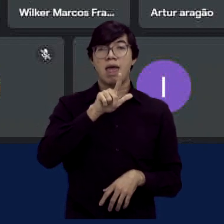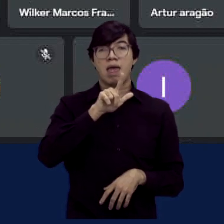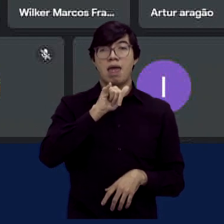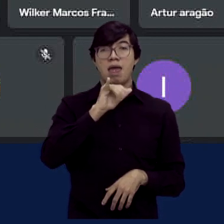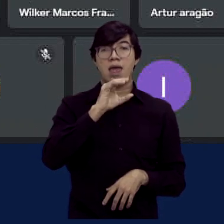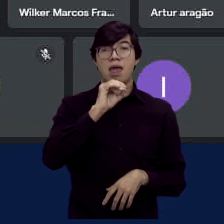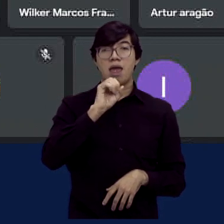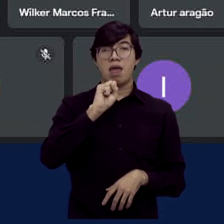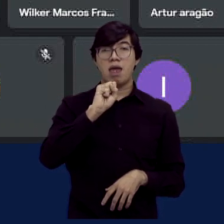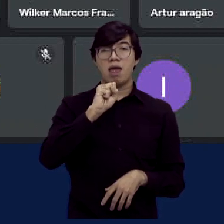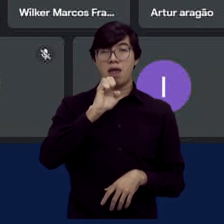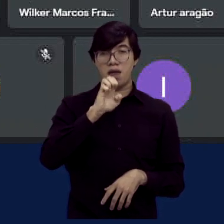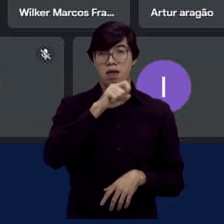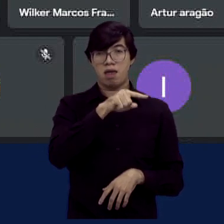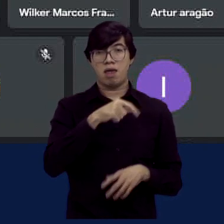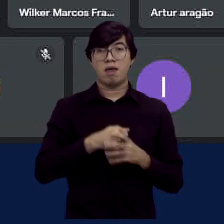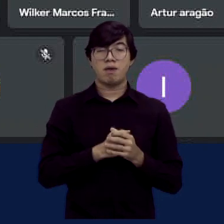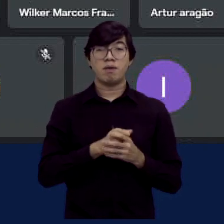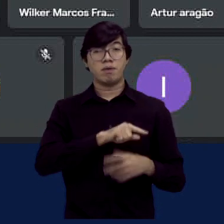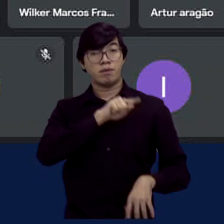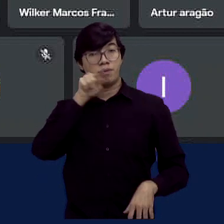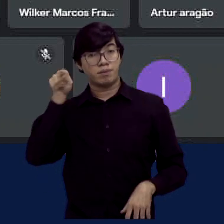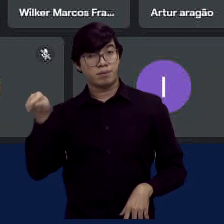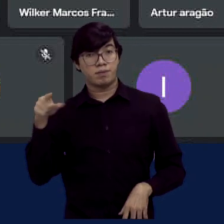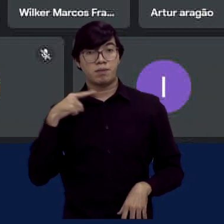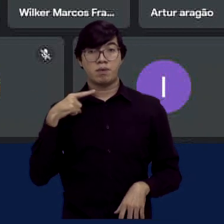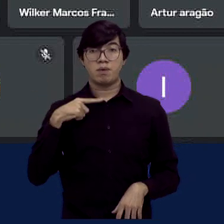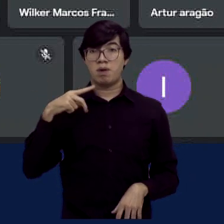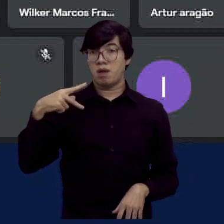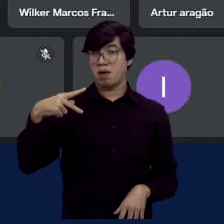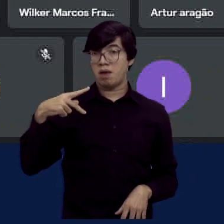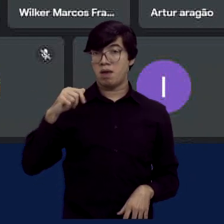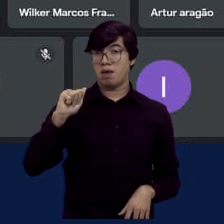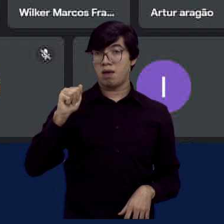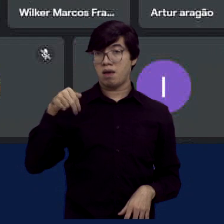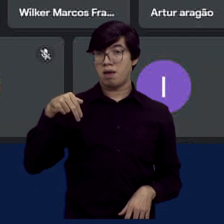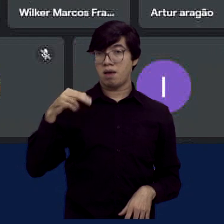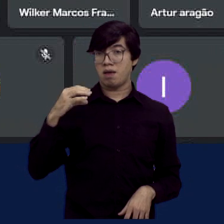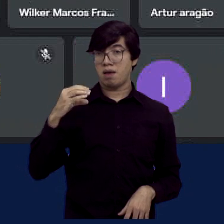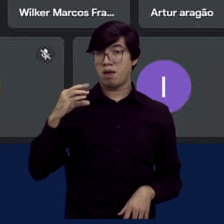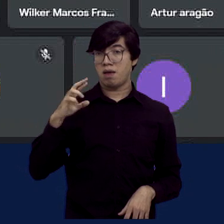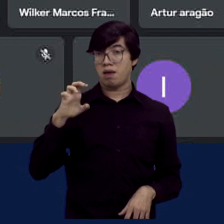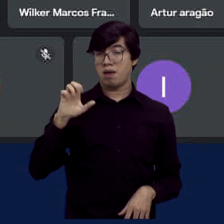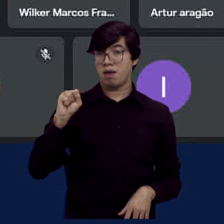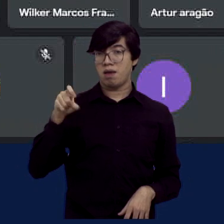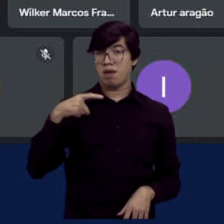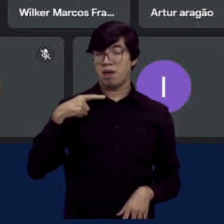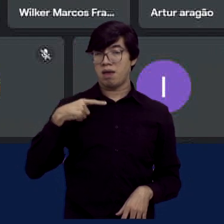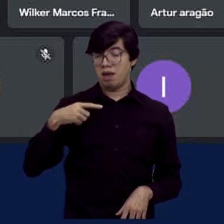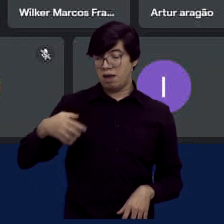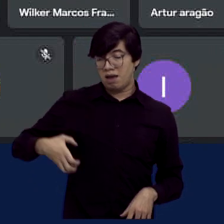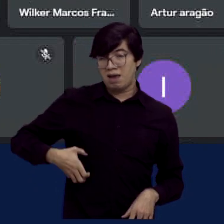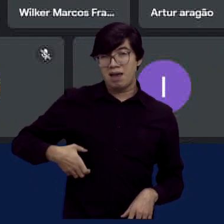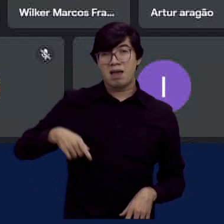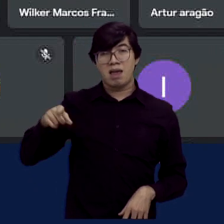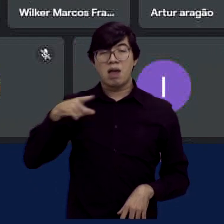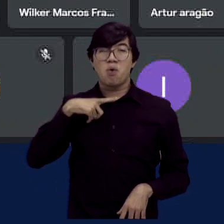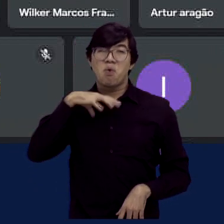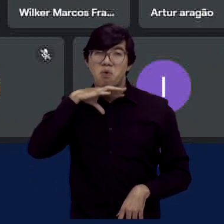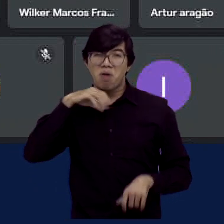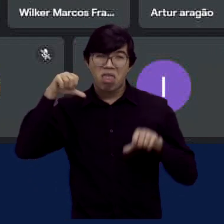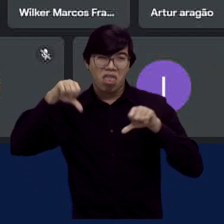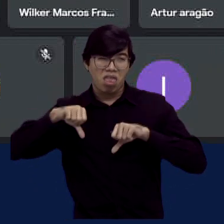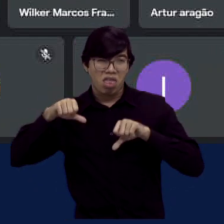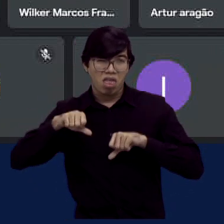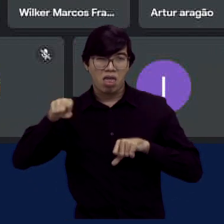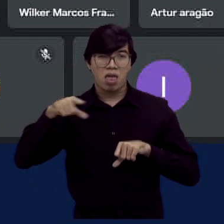não funciona direito, produzindo pouco ou nenhuma insulina, ou mesmo insulinas que não funcionam, aí você tem um pâncreas aí,